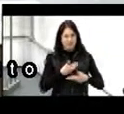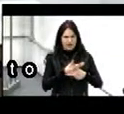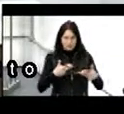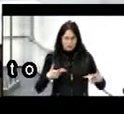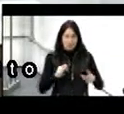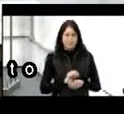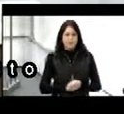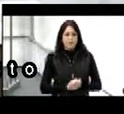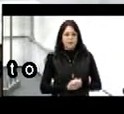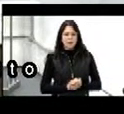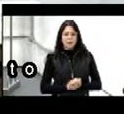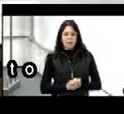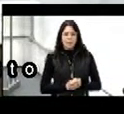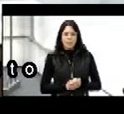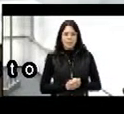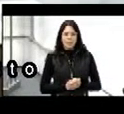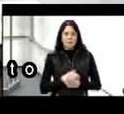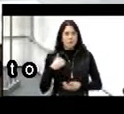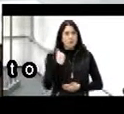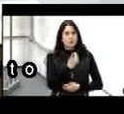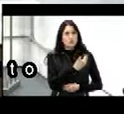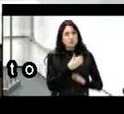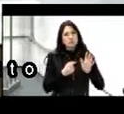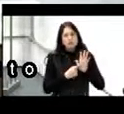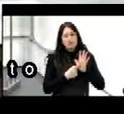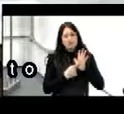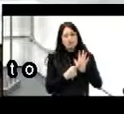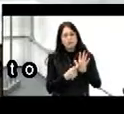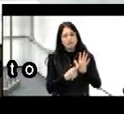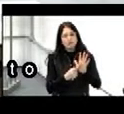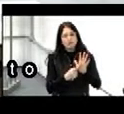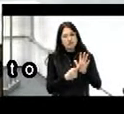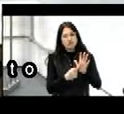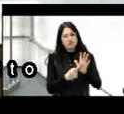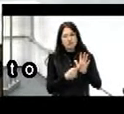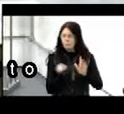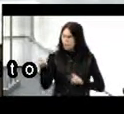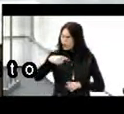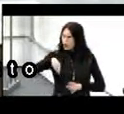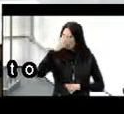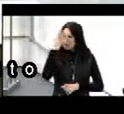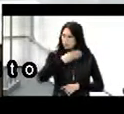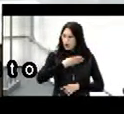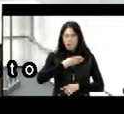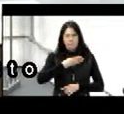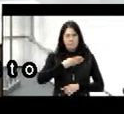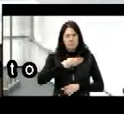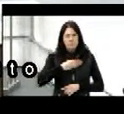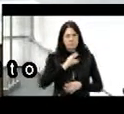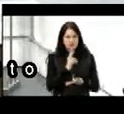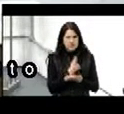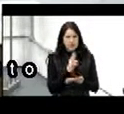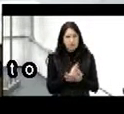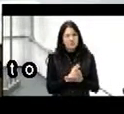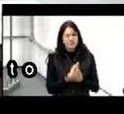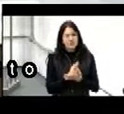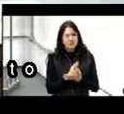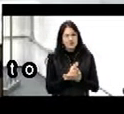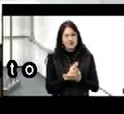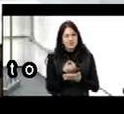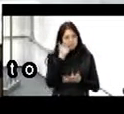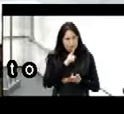fizemos. Nós ofertamos, e os senhores são prova disso, que todos os momentos possíveis